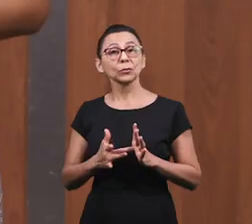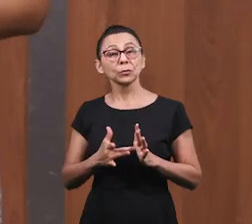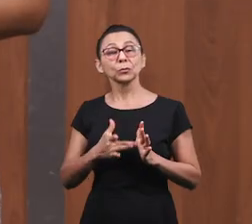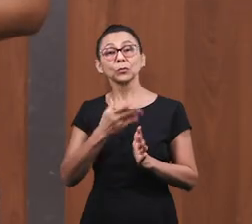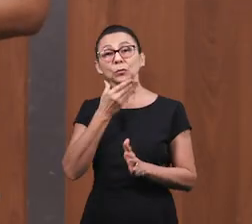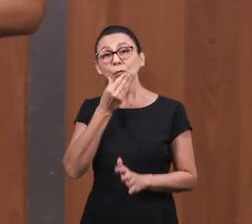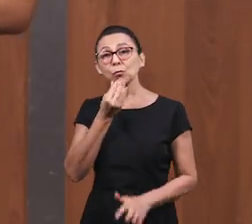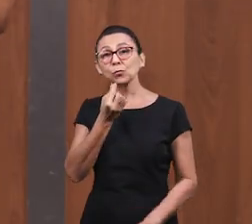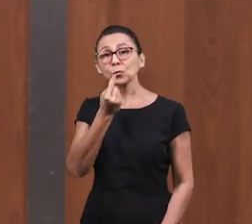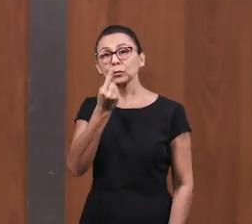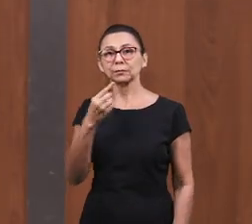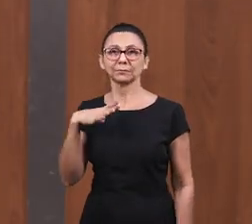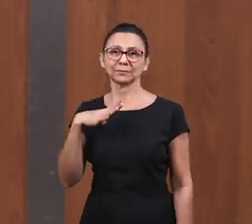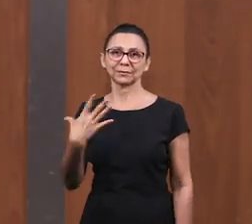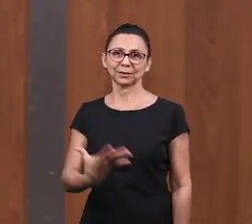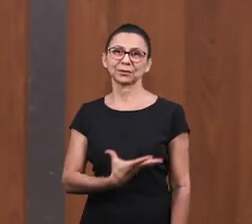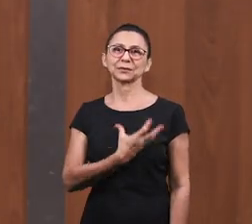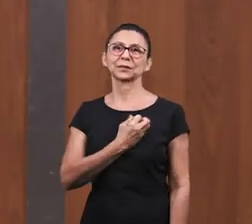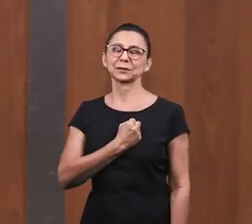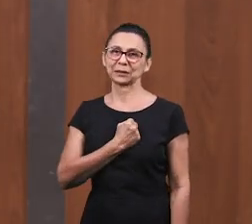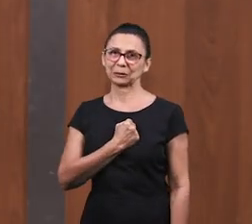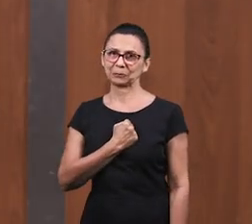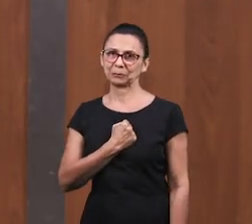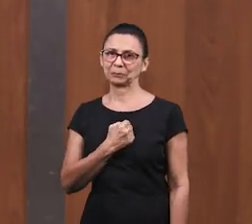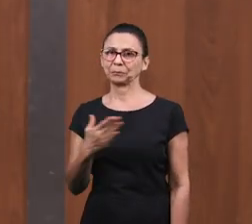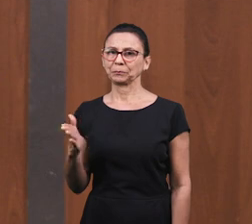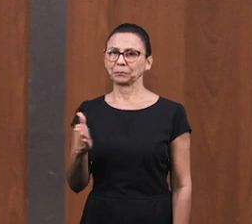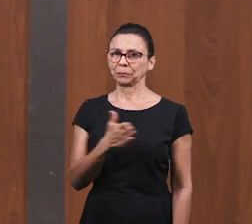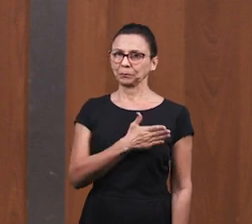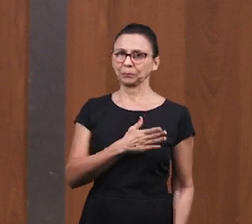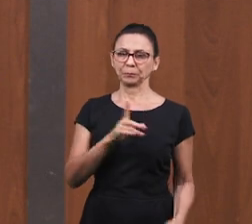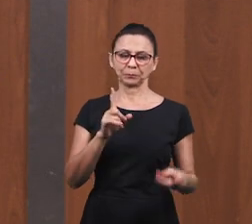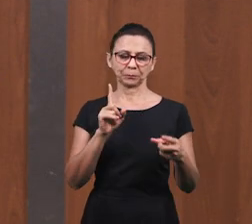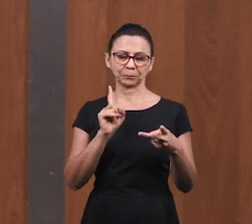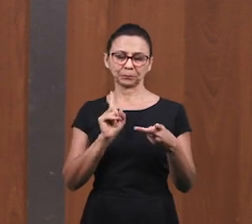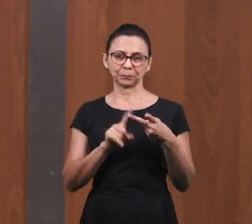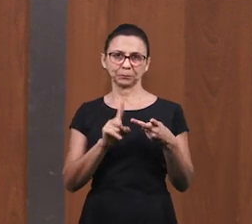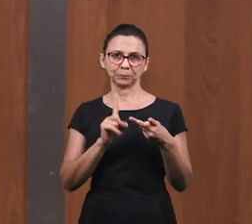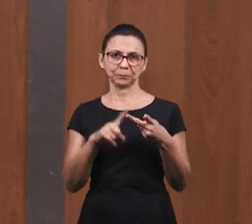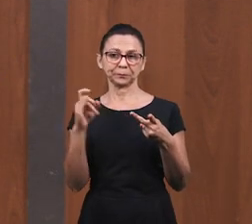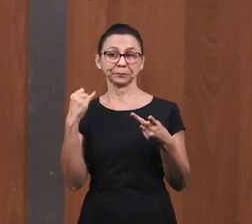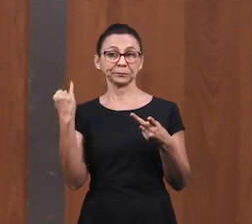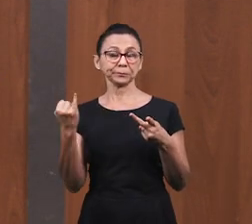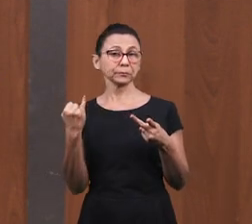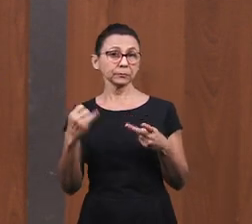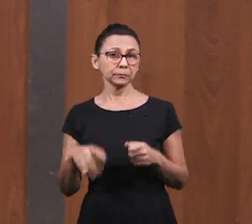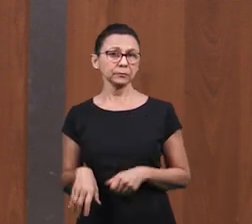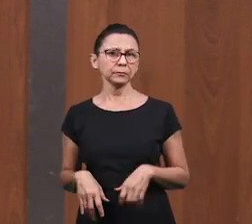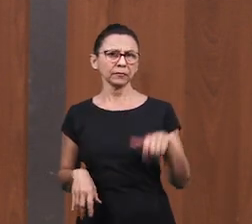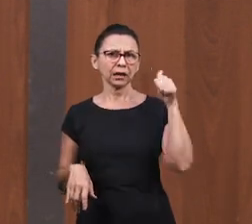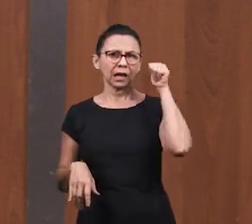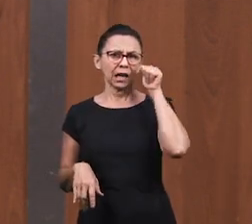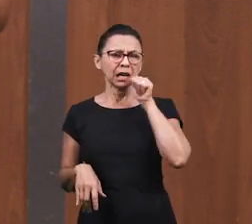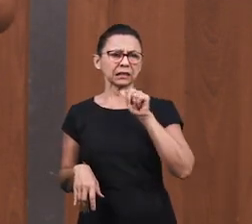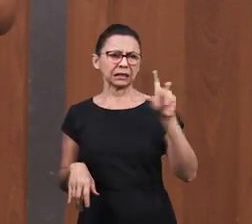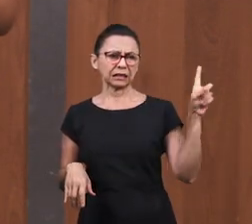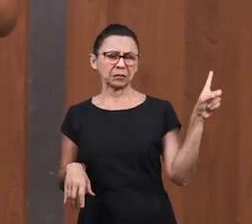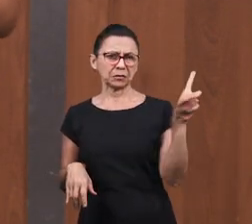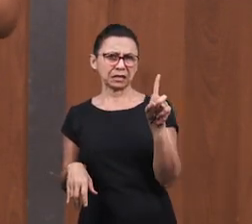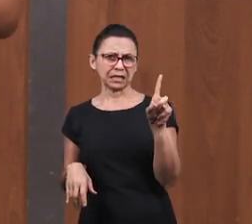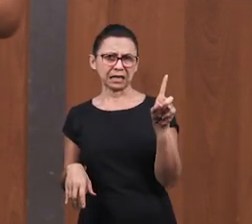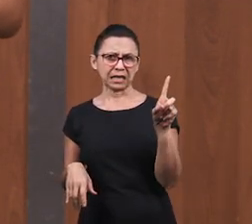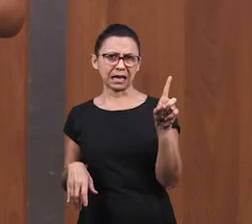Salvador. Um outro ensinamento importante. Aquela mulher, ela não era bem-vinda